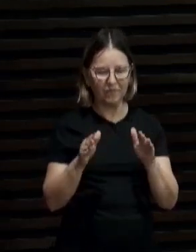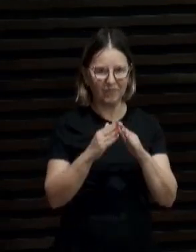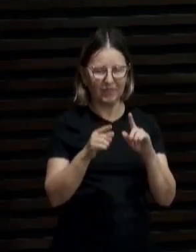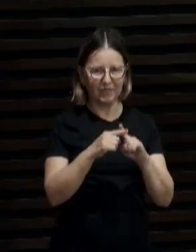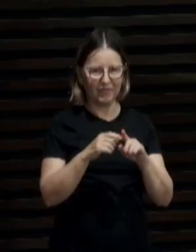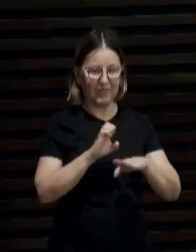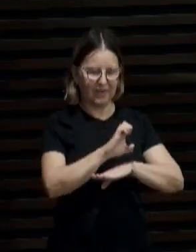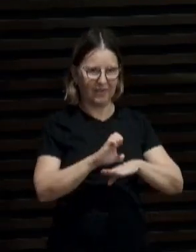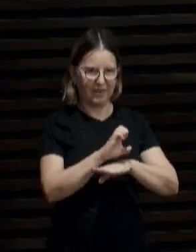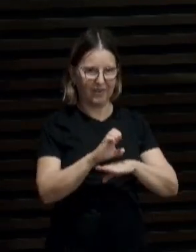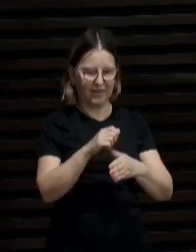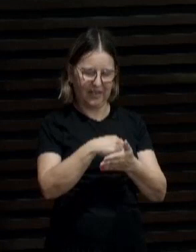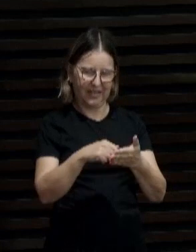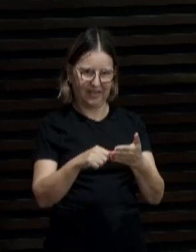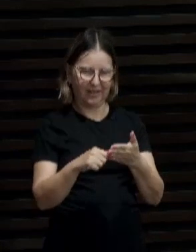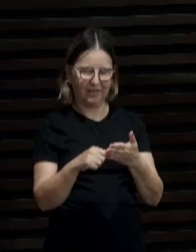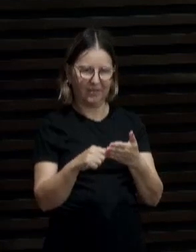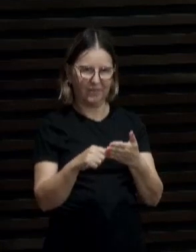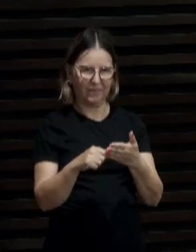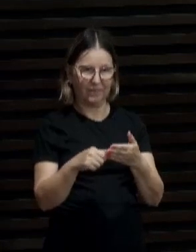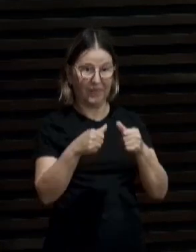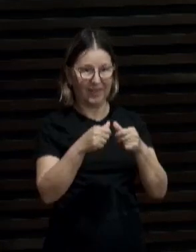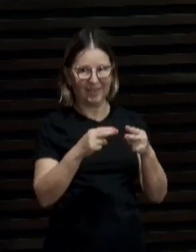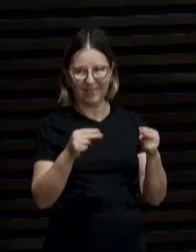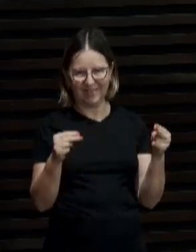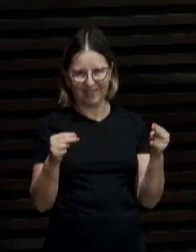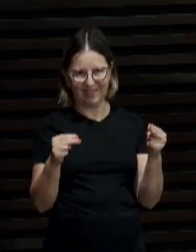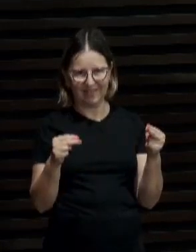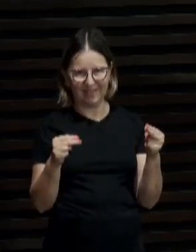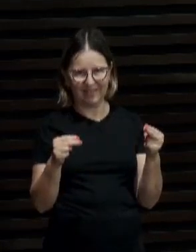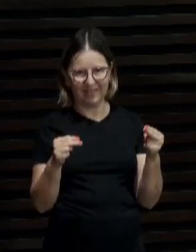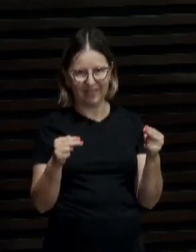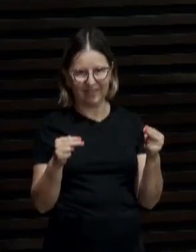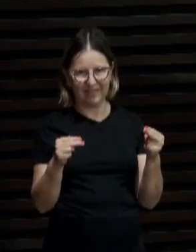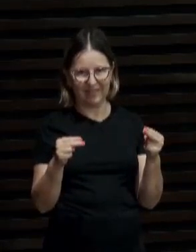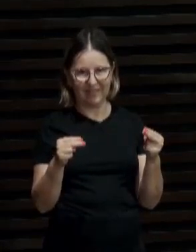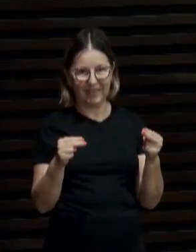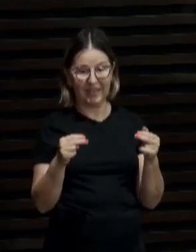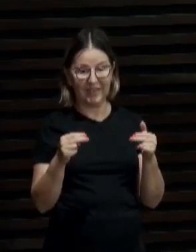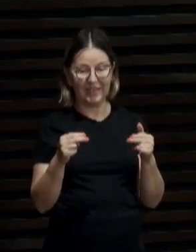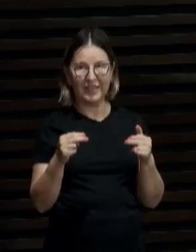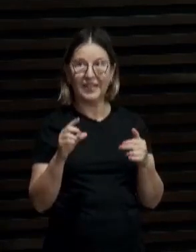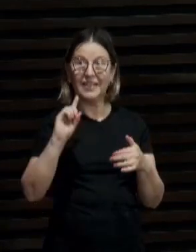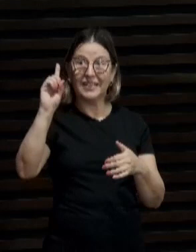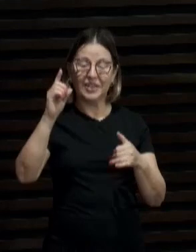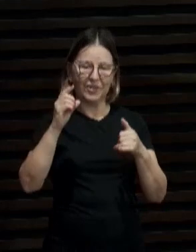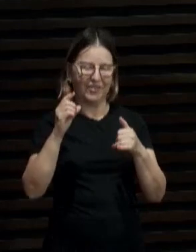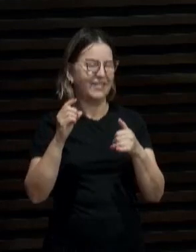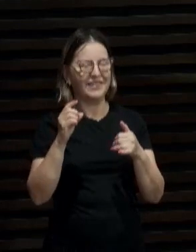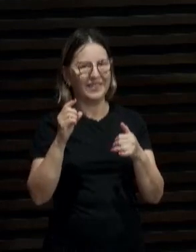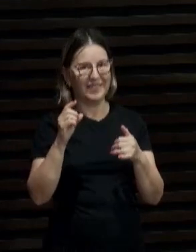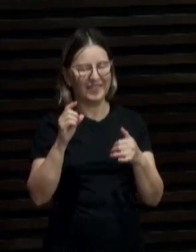em Éfeso escreve: estas coisas diz aquele que conserva na mão direita as